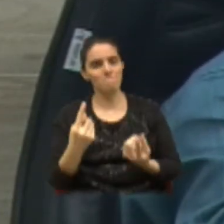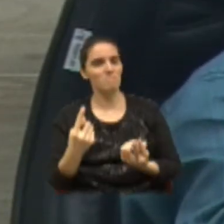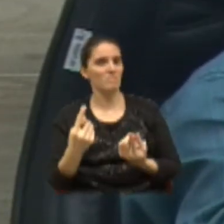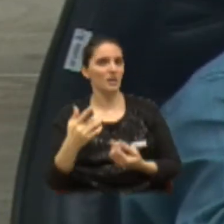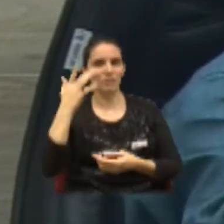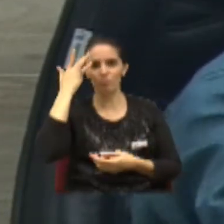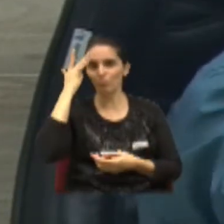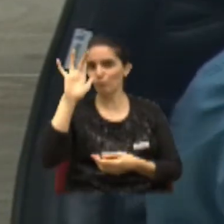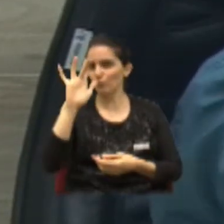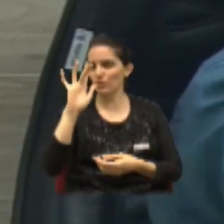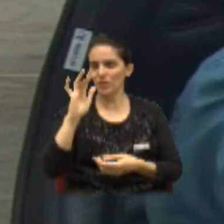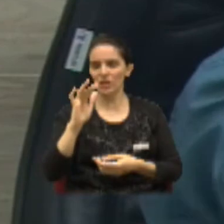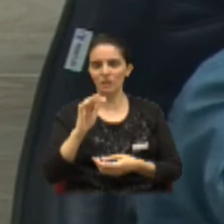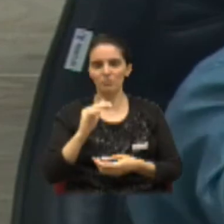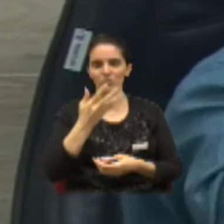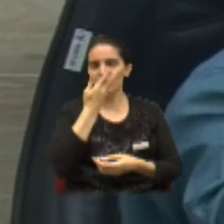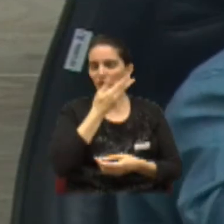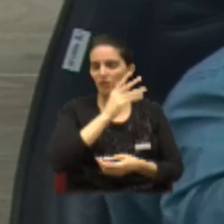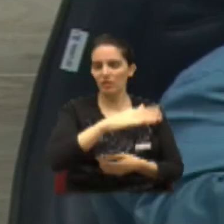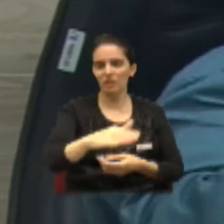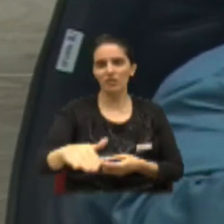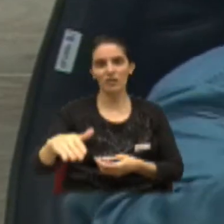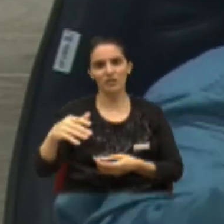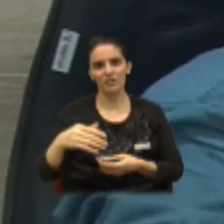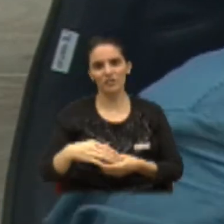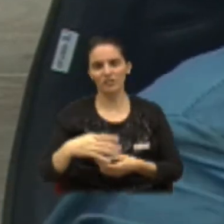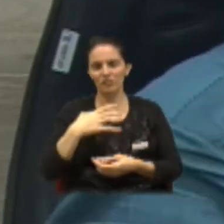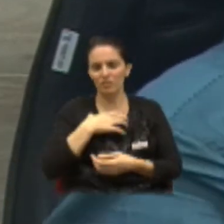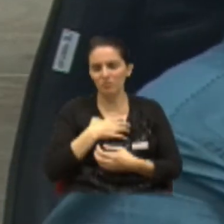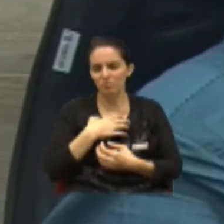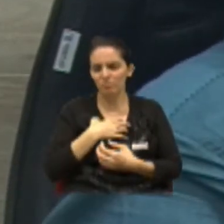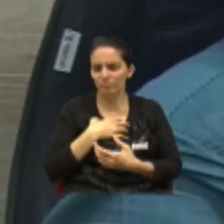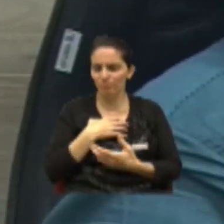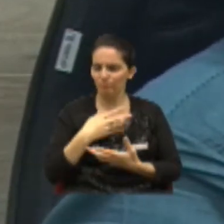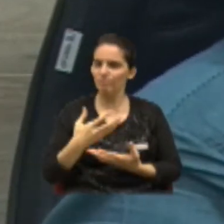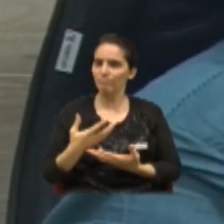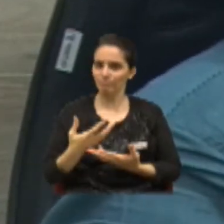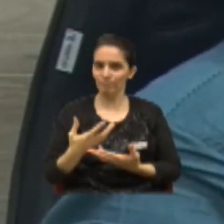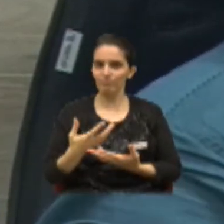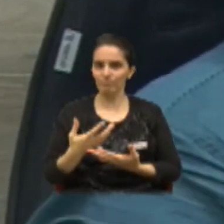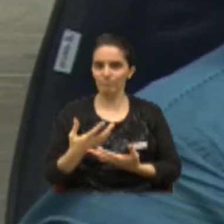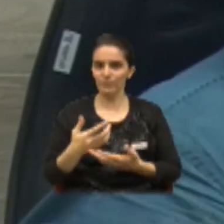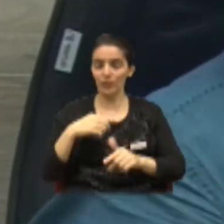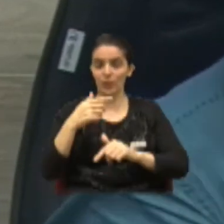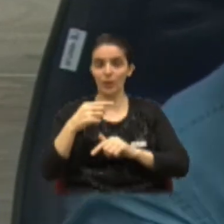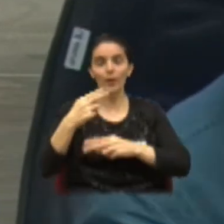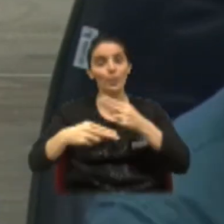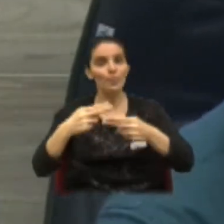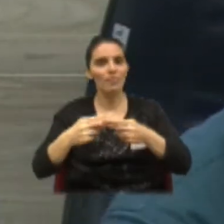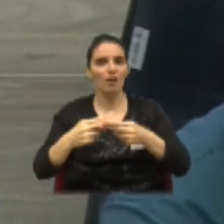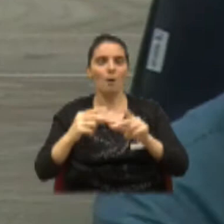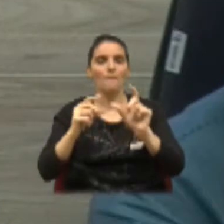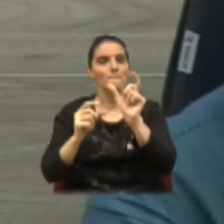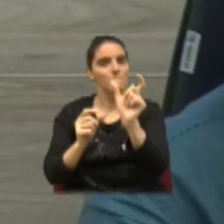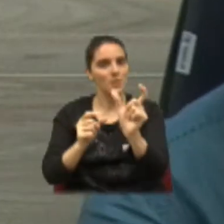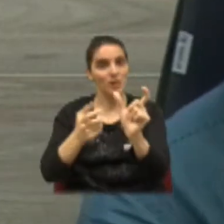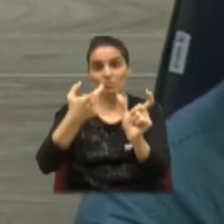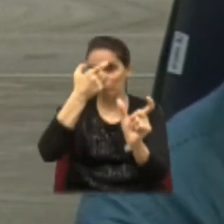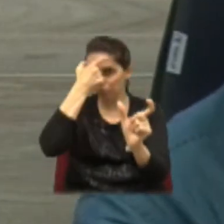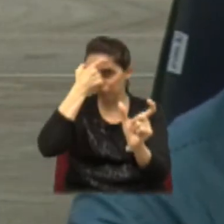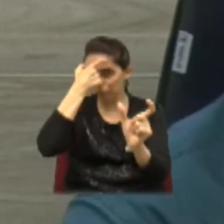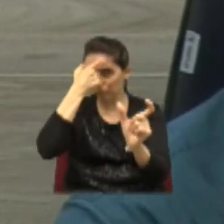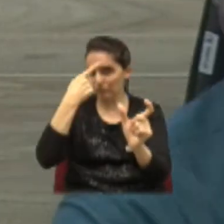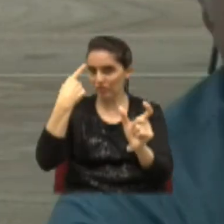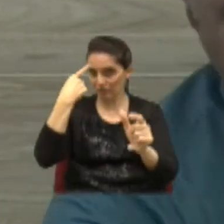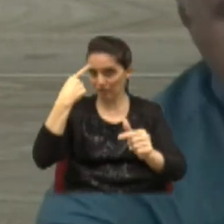pode causar a essa criança, esse adolescente. Então, acho que quando a gente fala conscientização, eu acho que realmente é levar